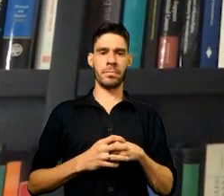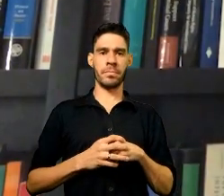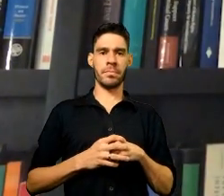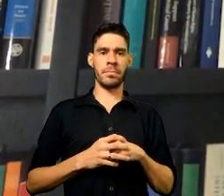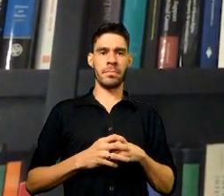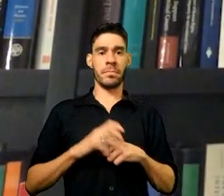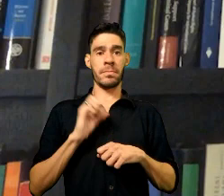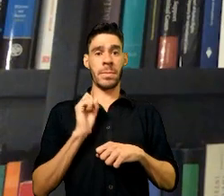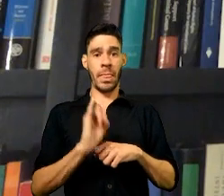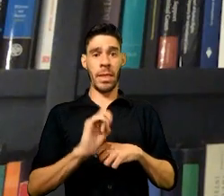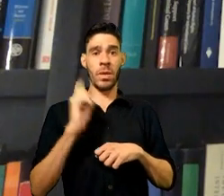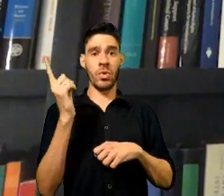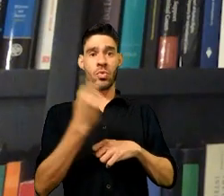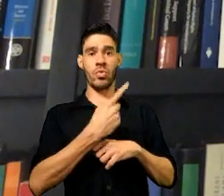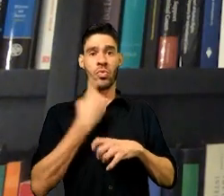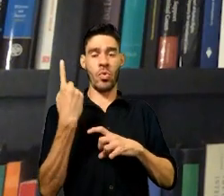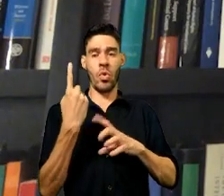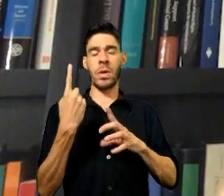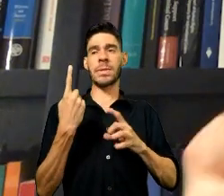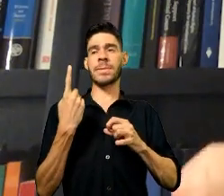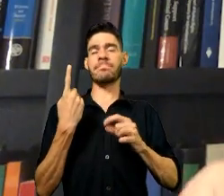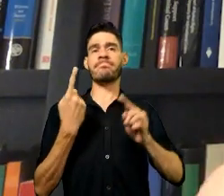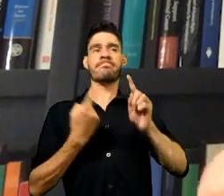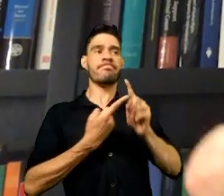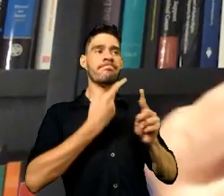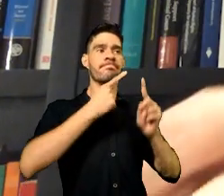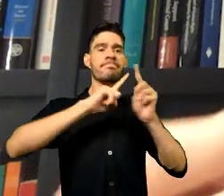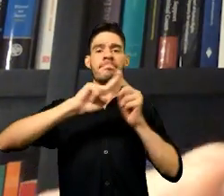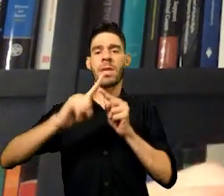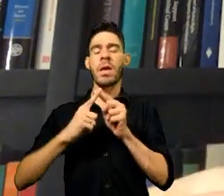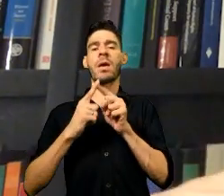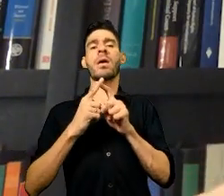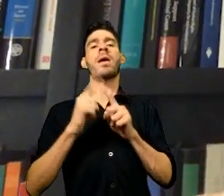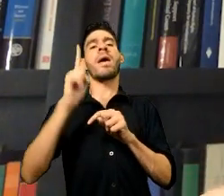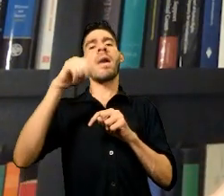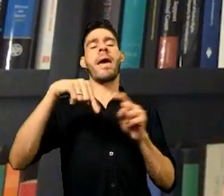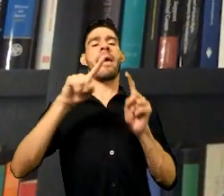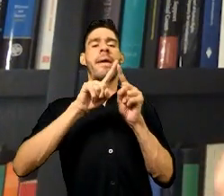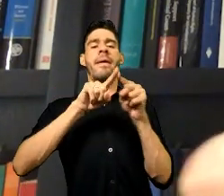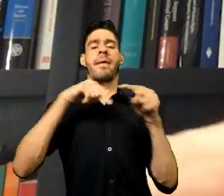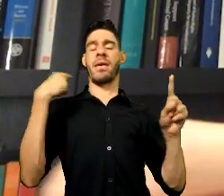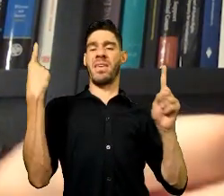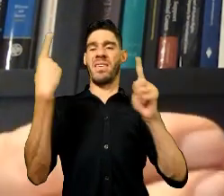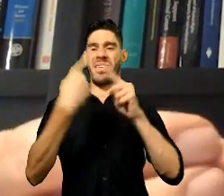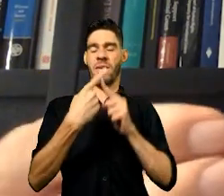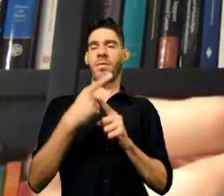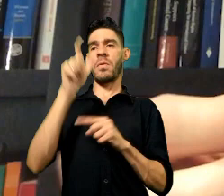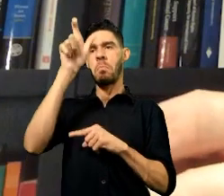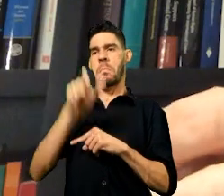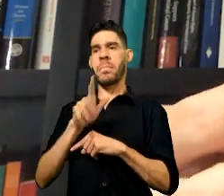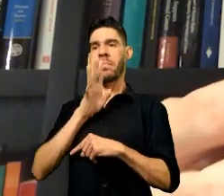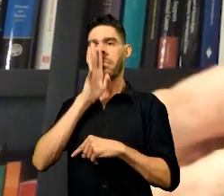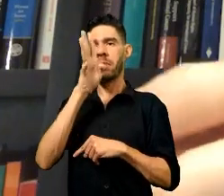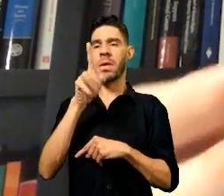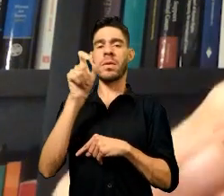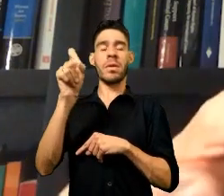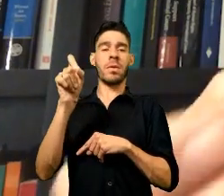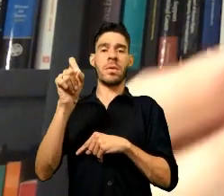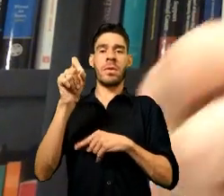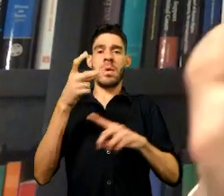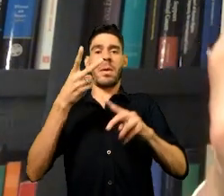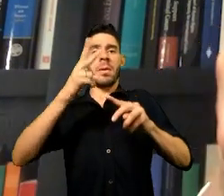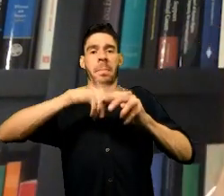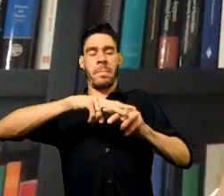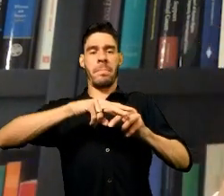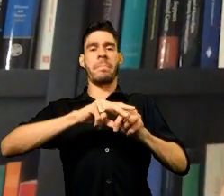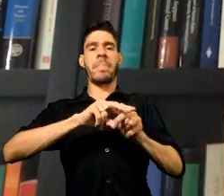do reconhecimento. Se nós estamos lidando em uma audiência onde o